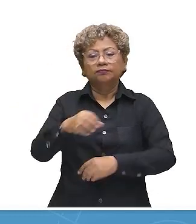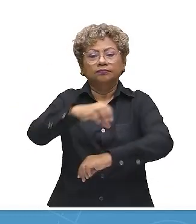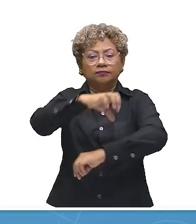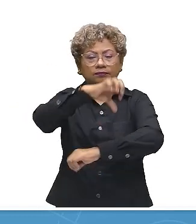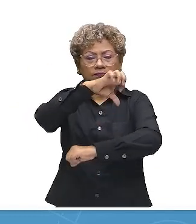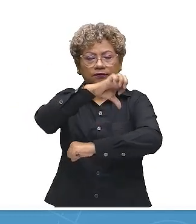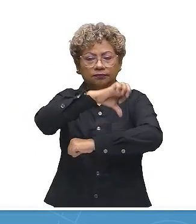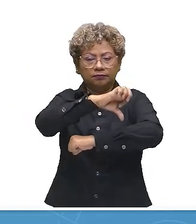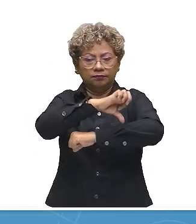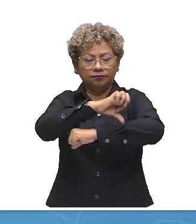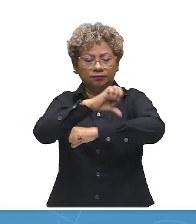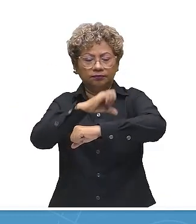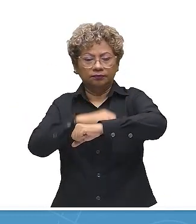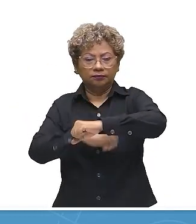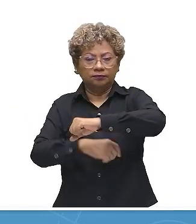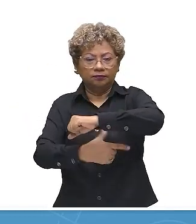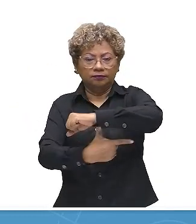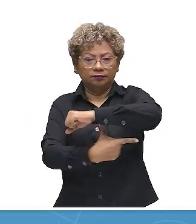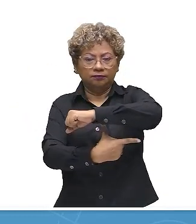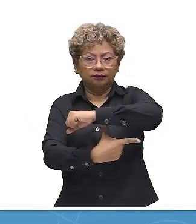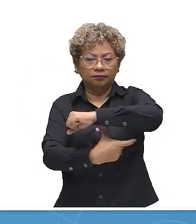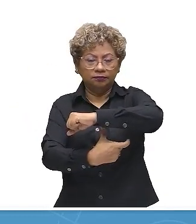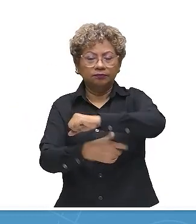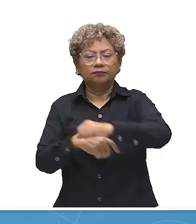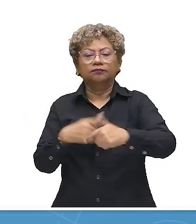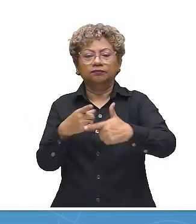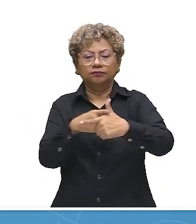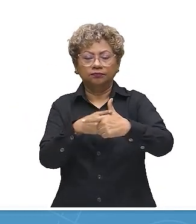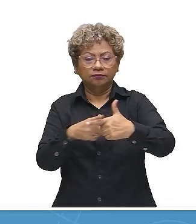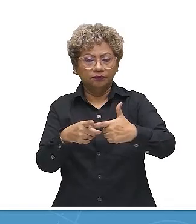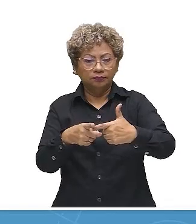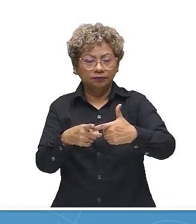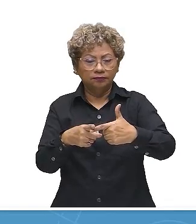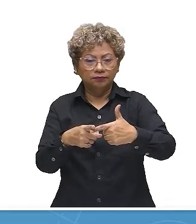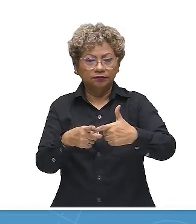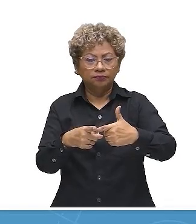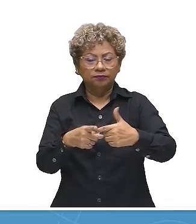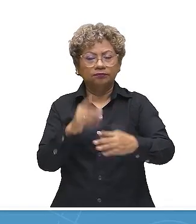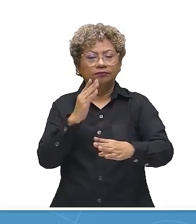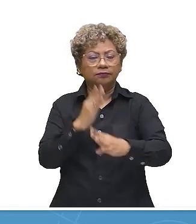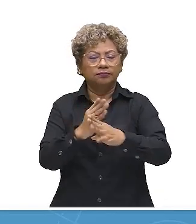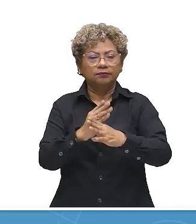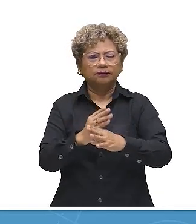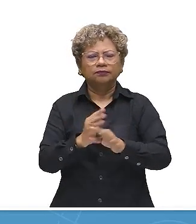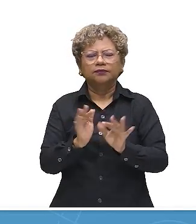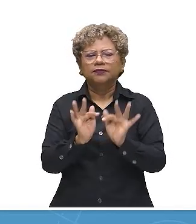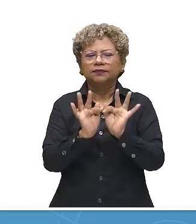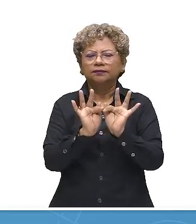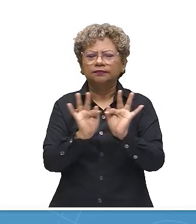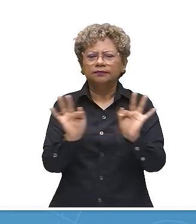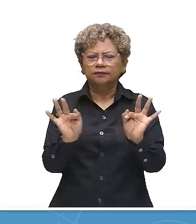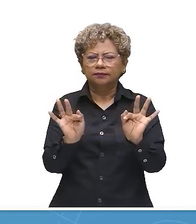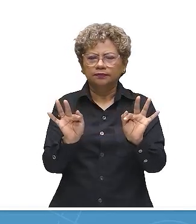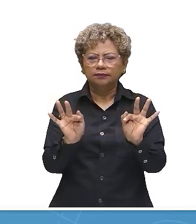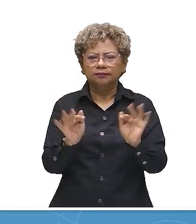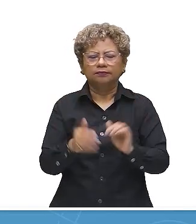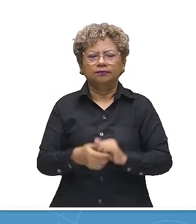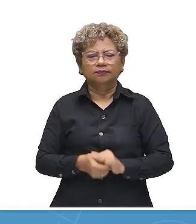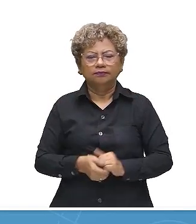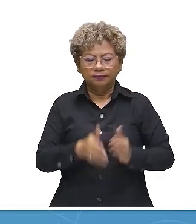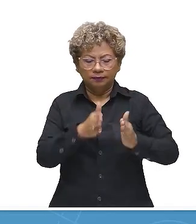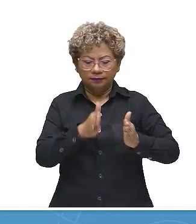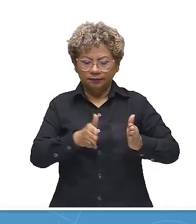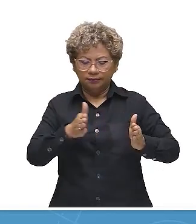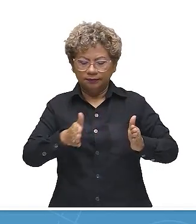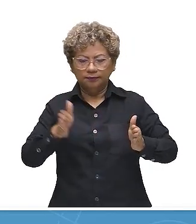redutível, a gente deve dividir o numerador e o denominador pelo maior divisor comum, ou então fazer assim por partes. Lembrando que